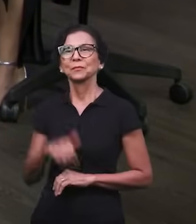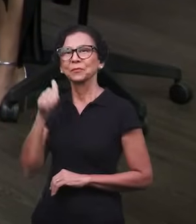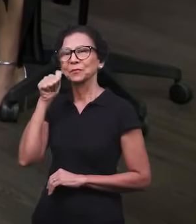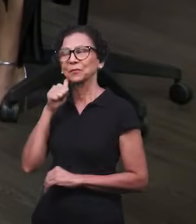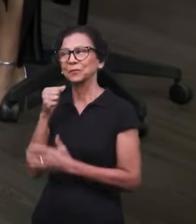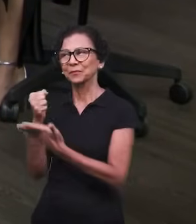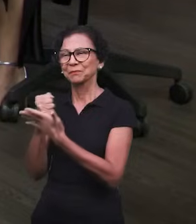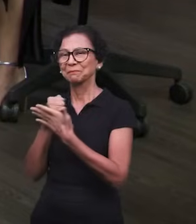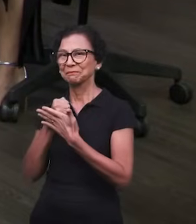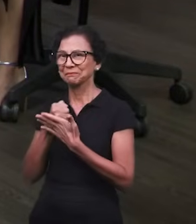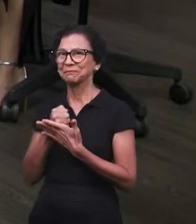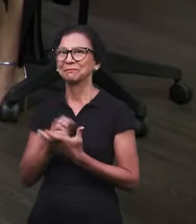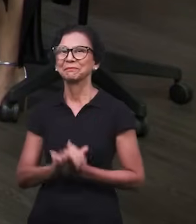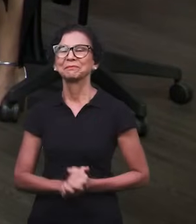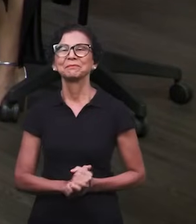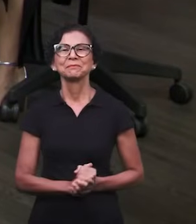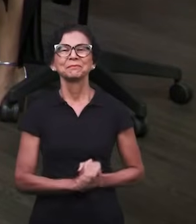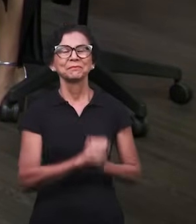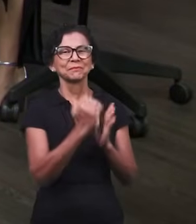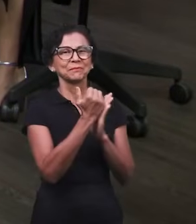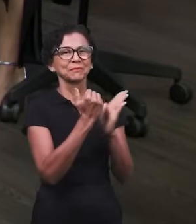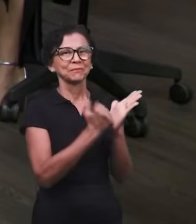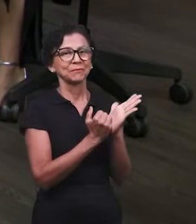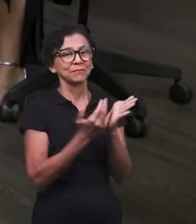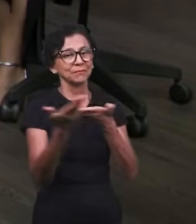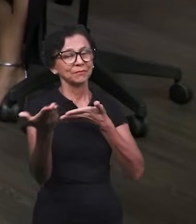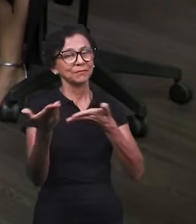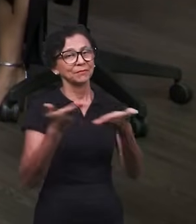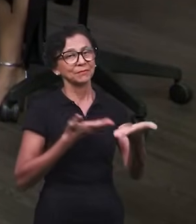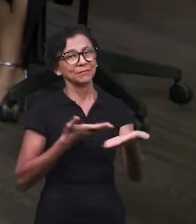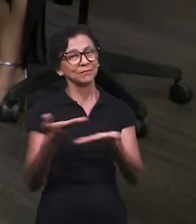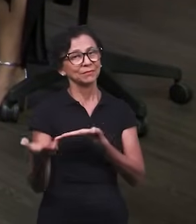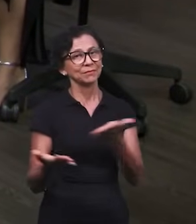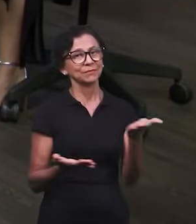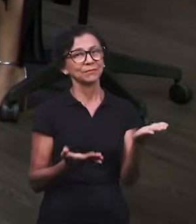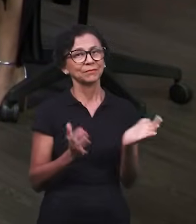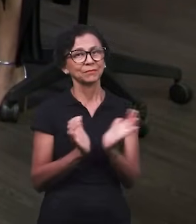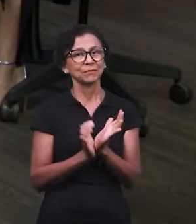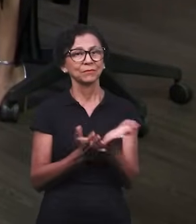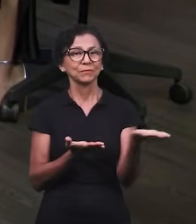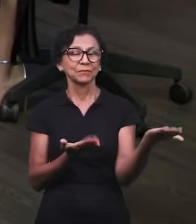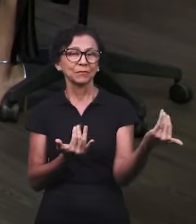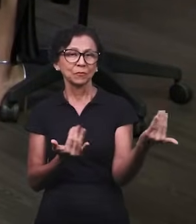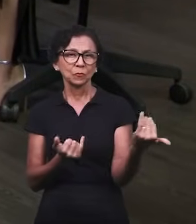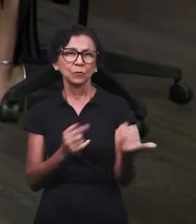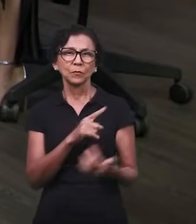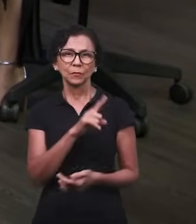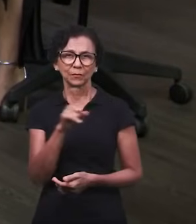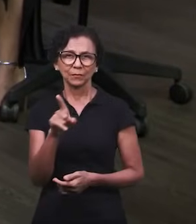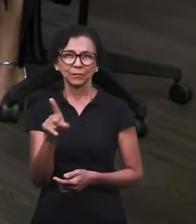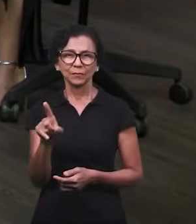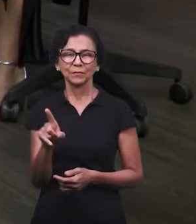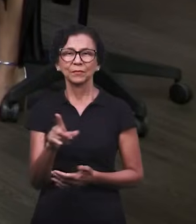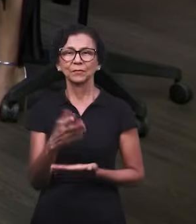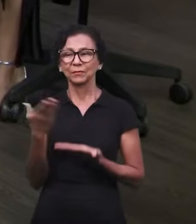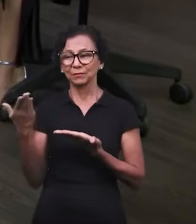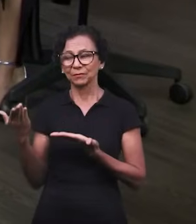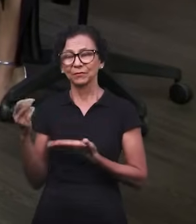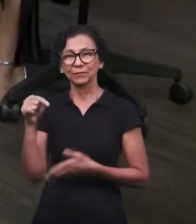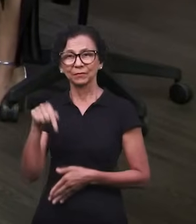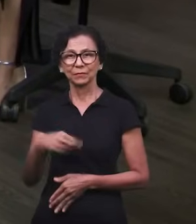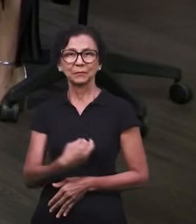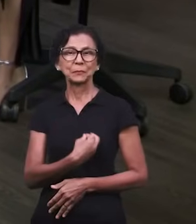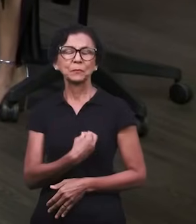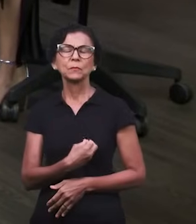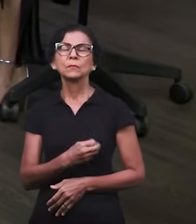estão presentes aqui. Os jovens são de onde? Os jovens aqui hoje, eles são todos de Jardim da Penha 1, do pastor